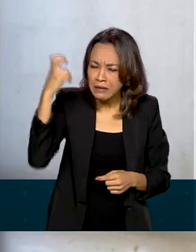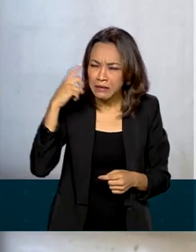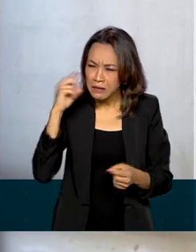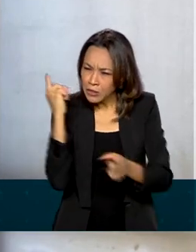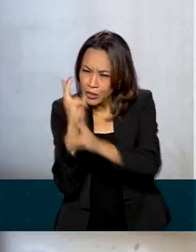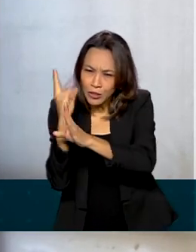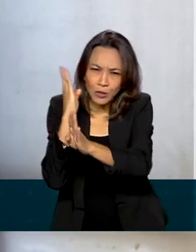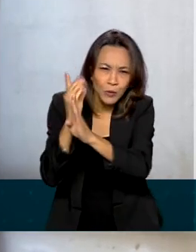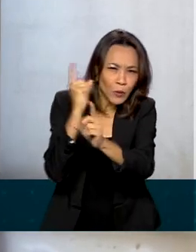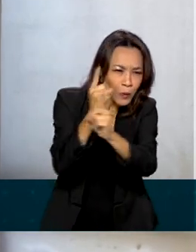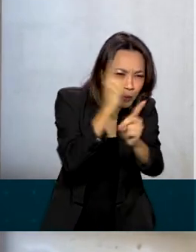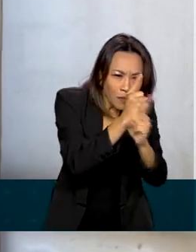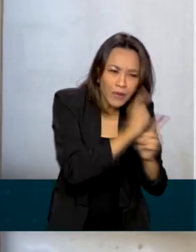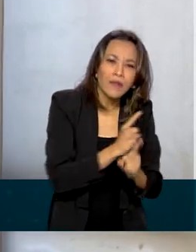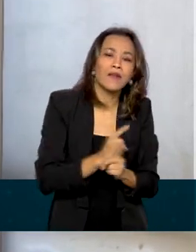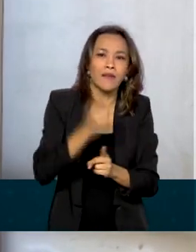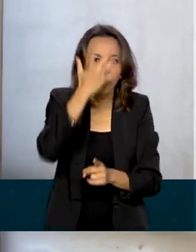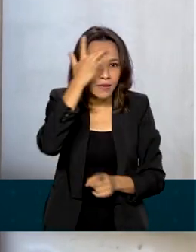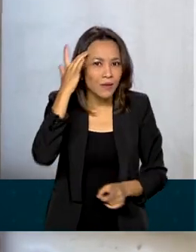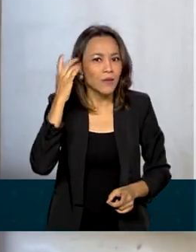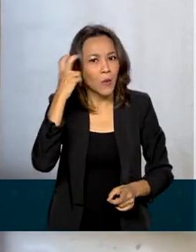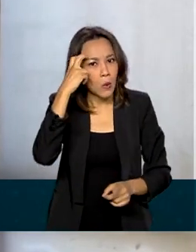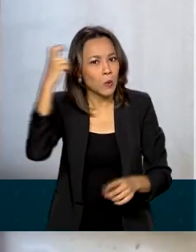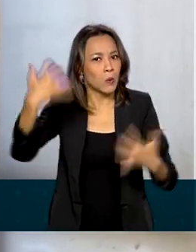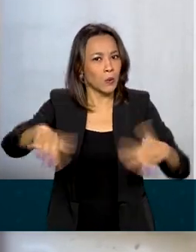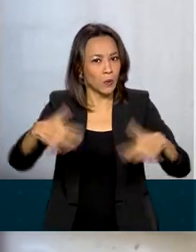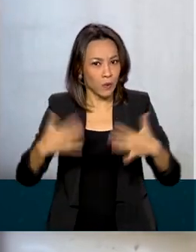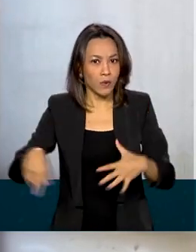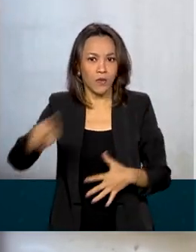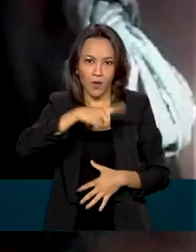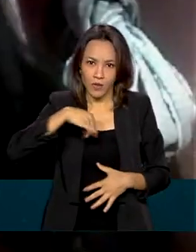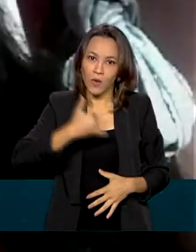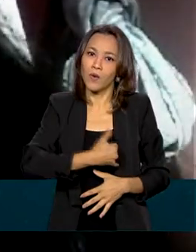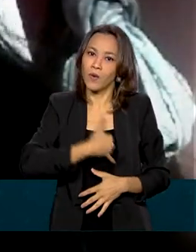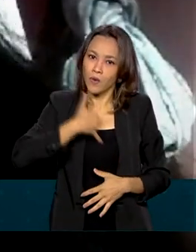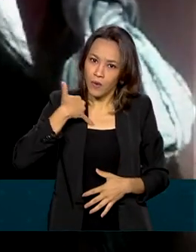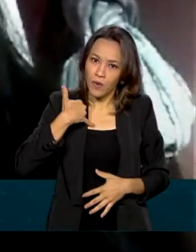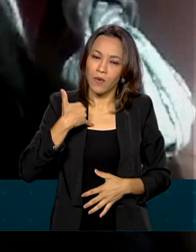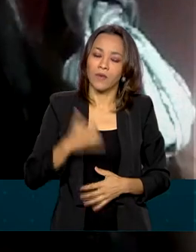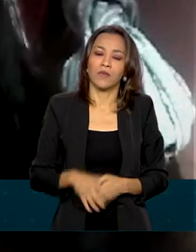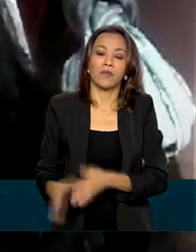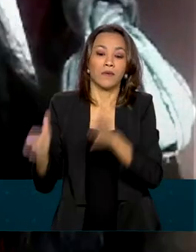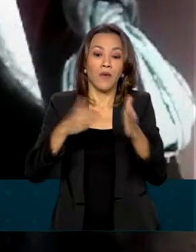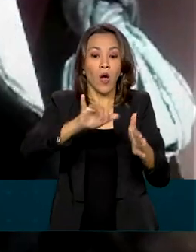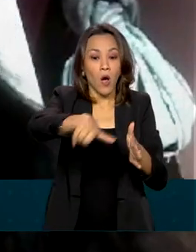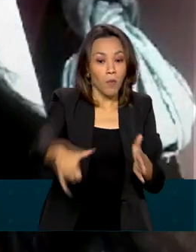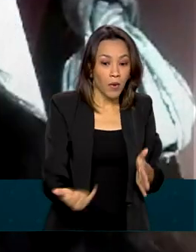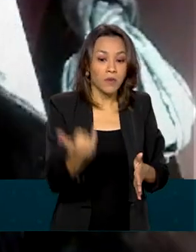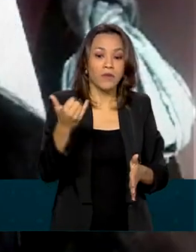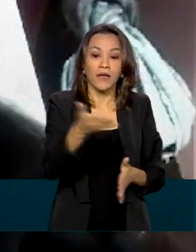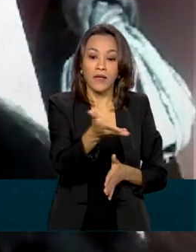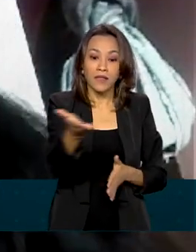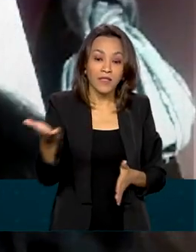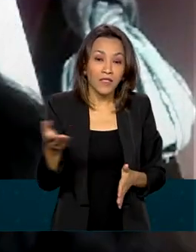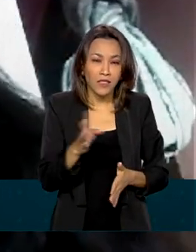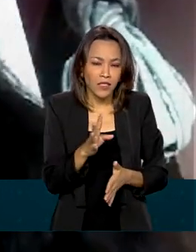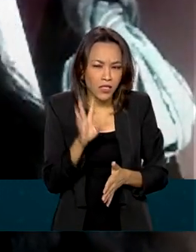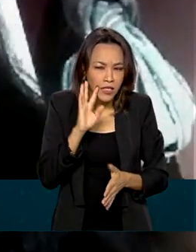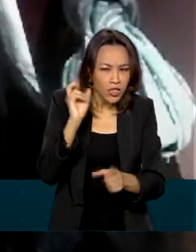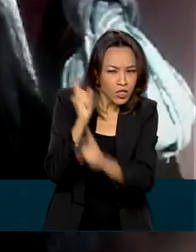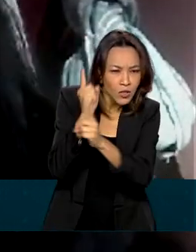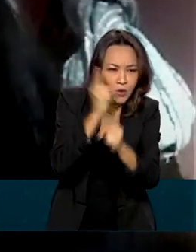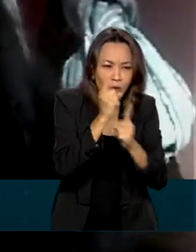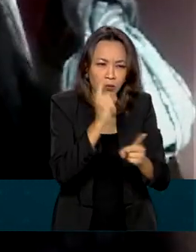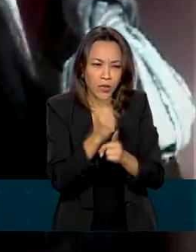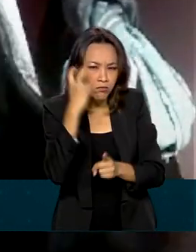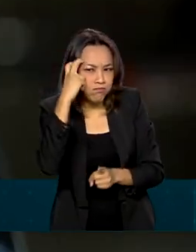nós estamos aí muito, muito orgulhosos desses alunos tão capacitados. Uma oportunidade de descobrir novos talentos